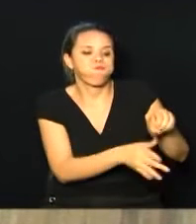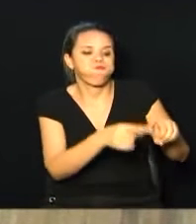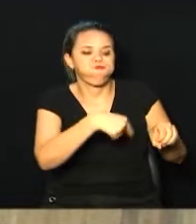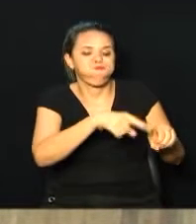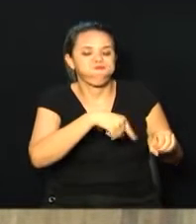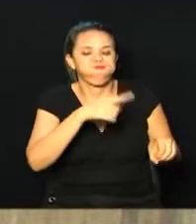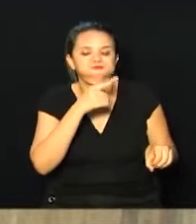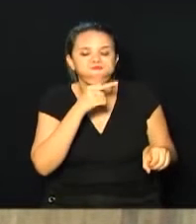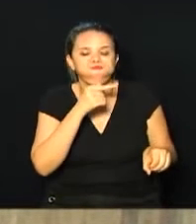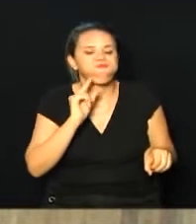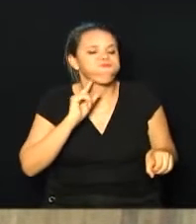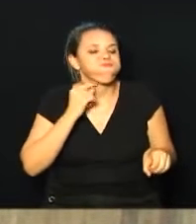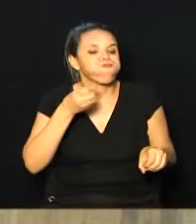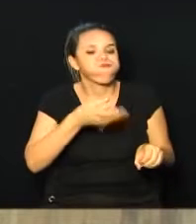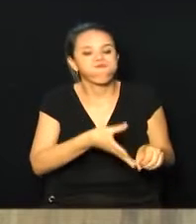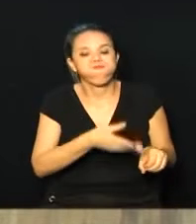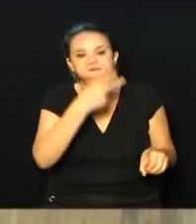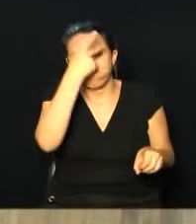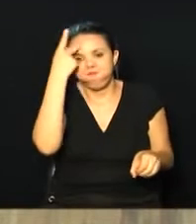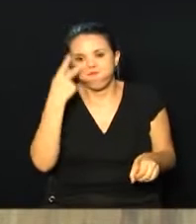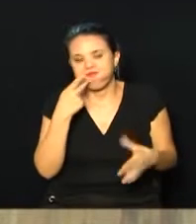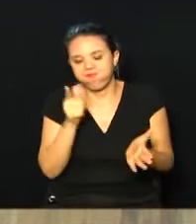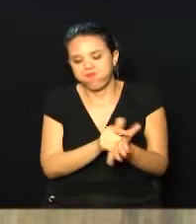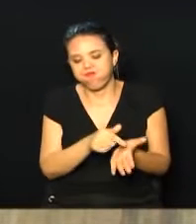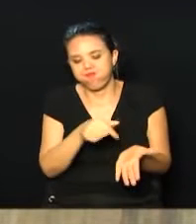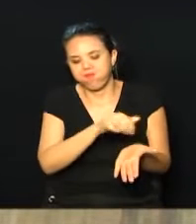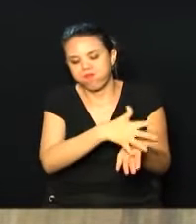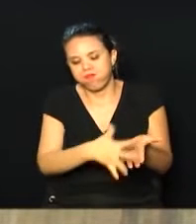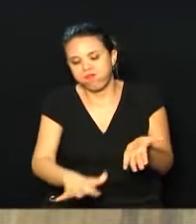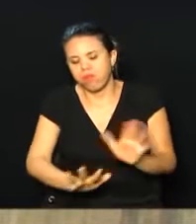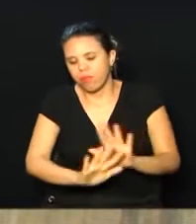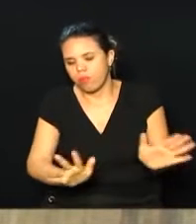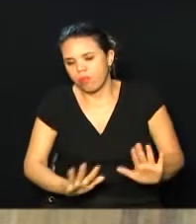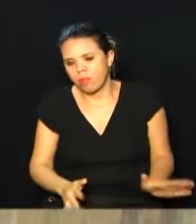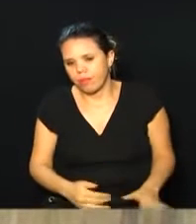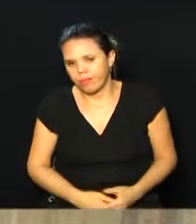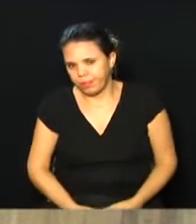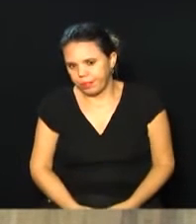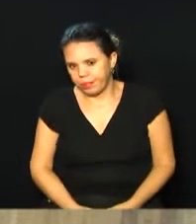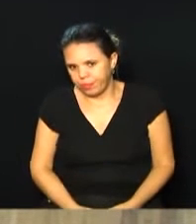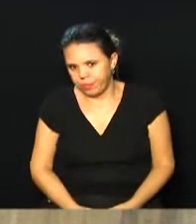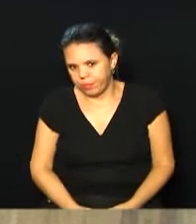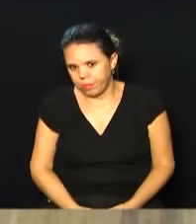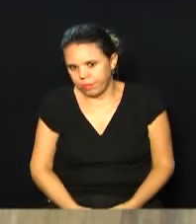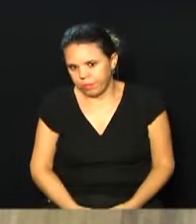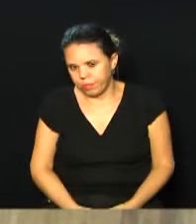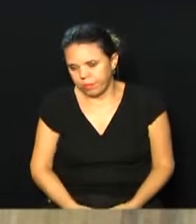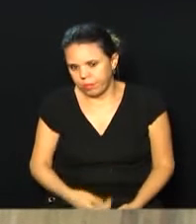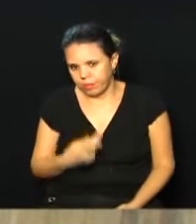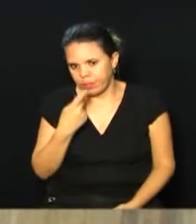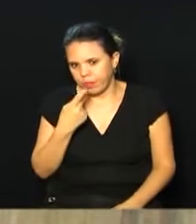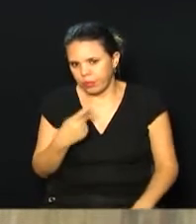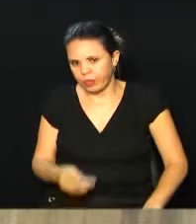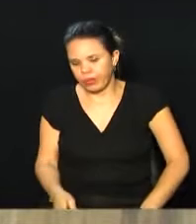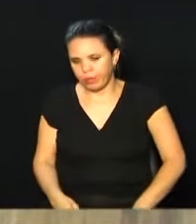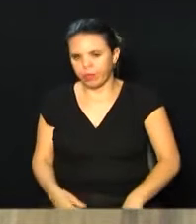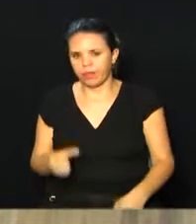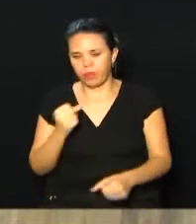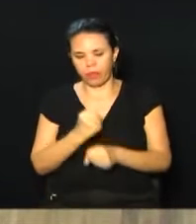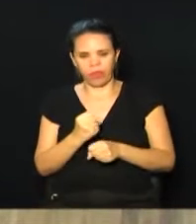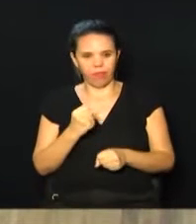lobo, que muitas vezes a pessoa fala, isso aí é um papelzinho pequeno, não dá nada. Mas, enquanto isso, vamos falar um pouquinho dessa questão das